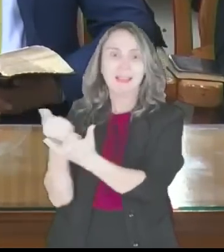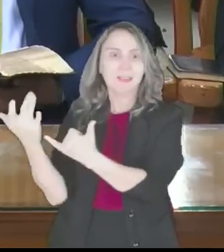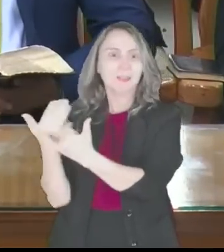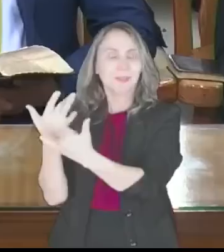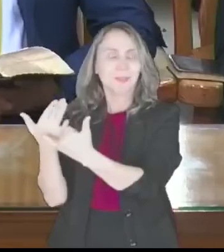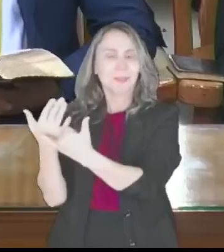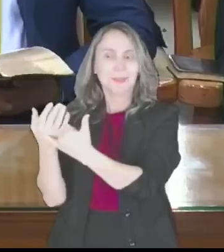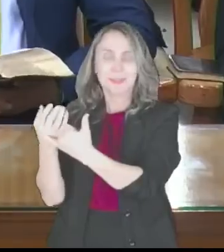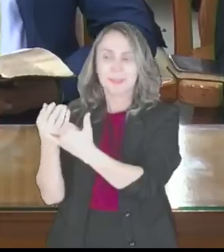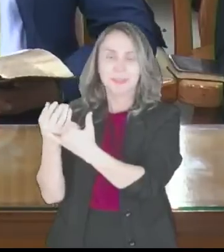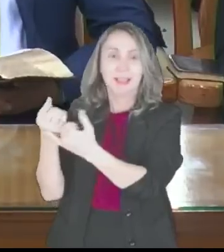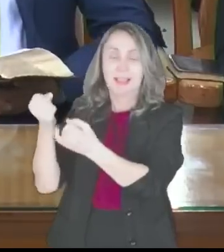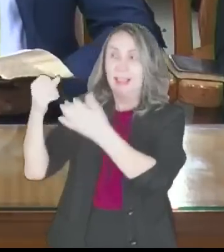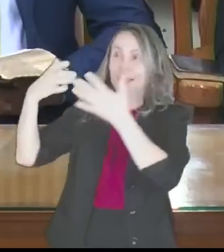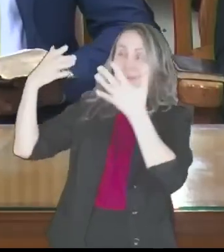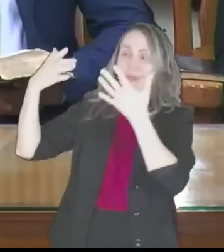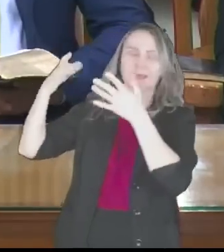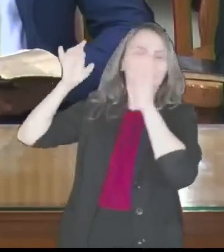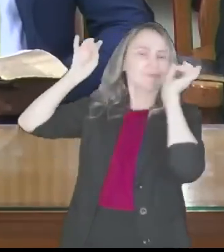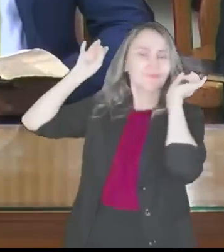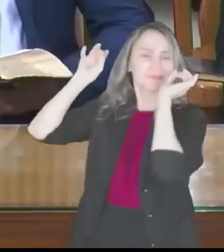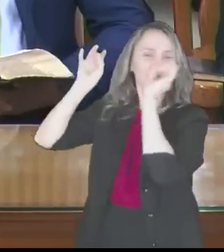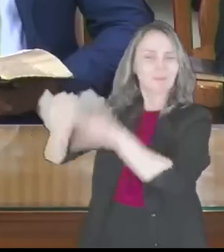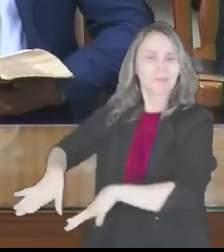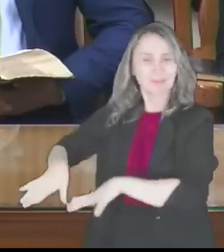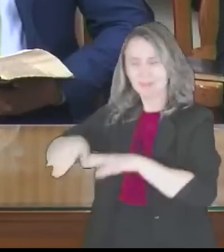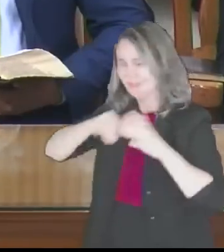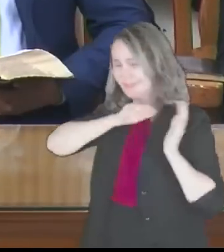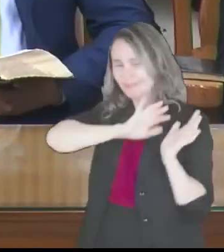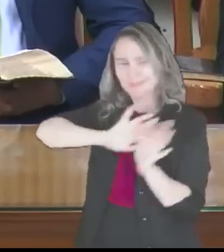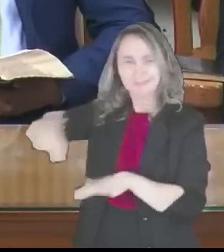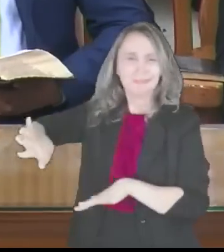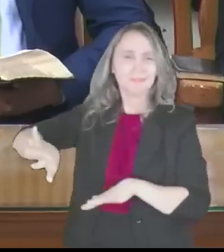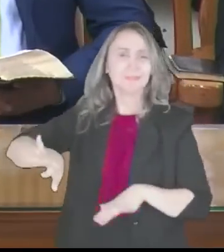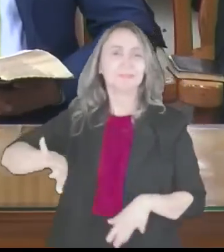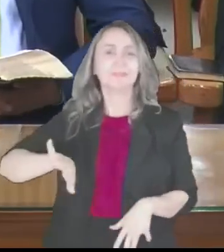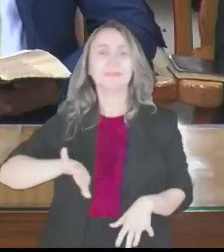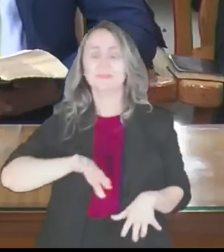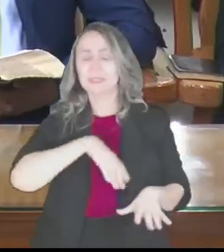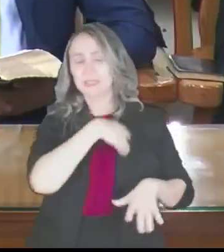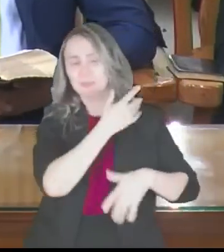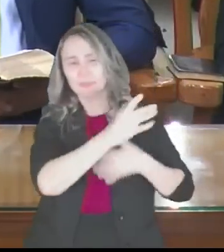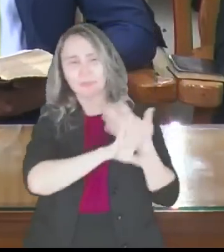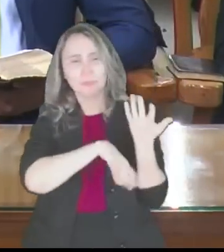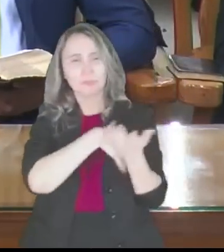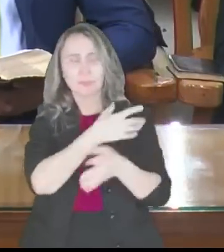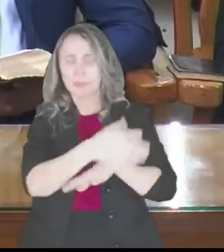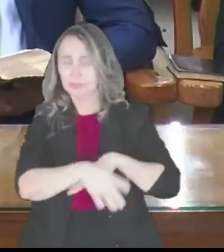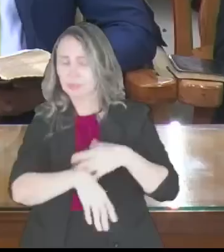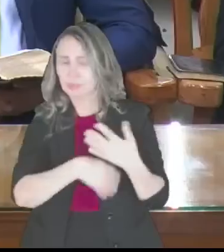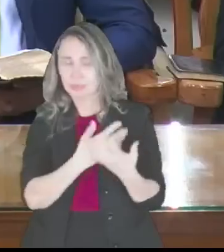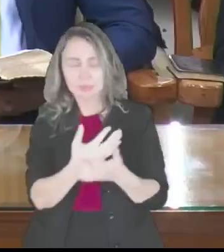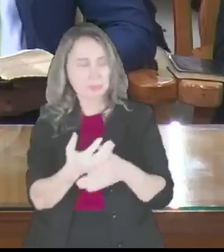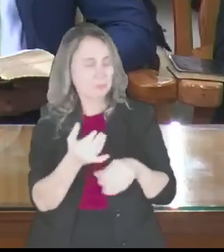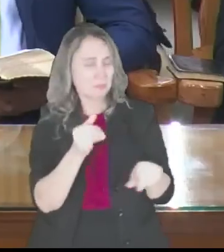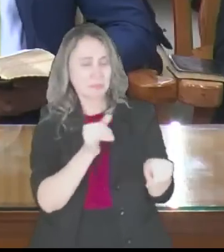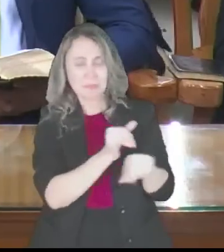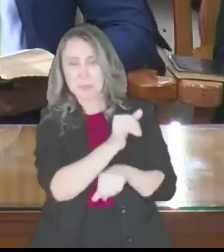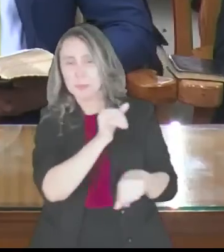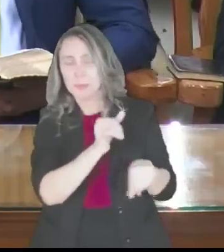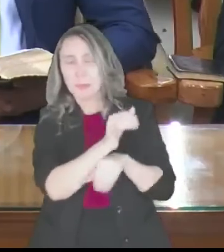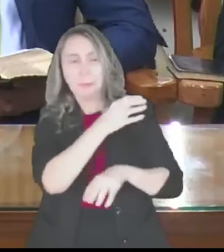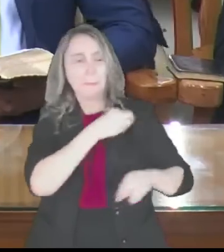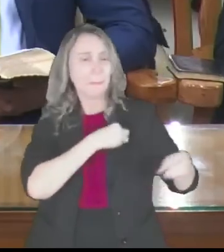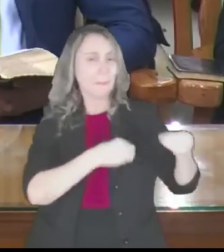E encara com naturalidade a perversão, a miséria, a desgraça, o pecado,